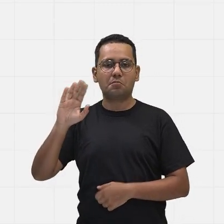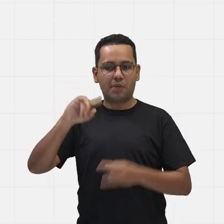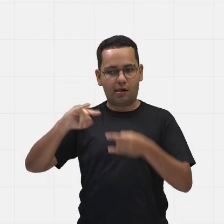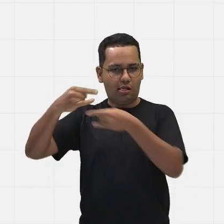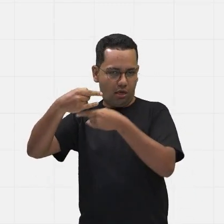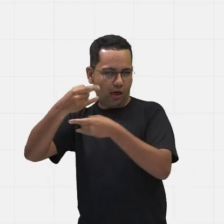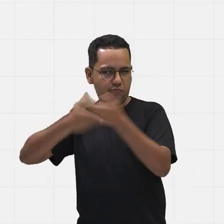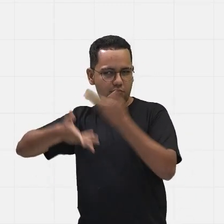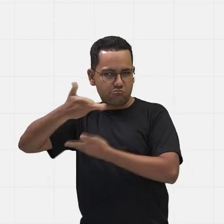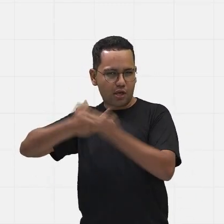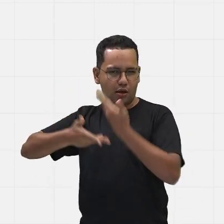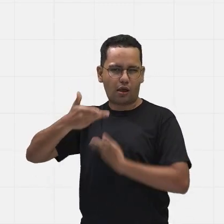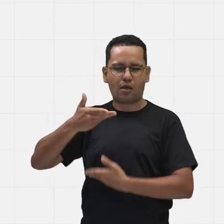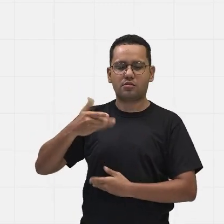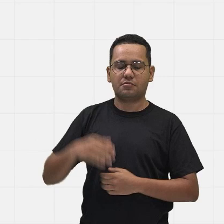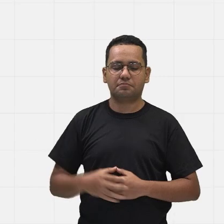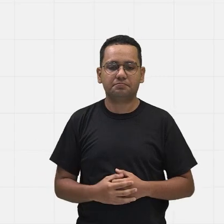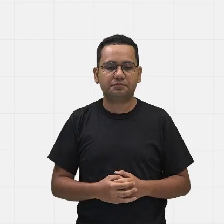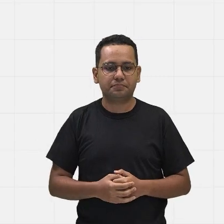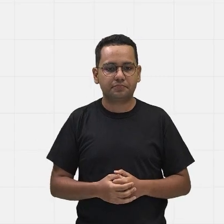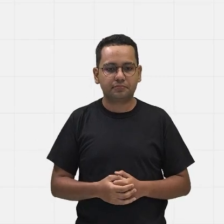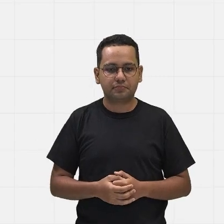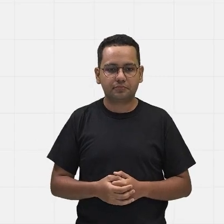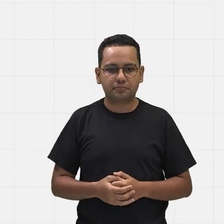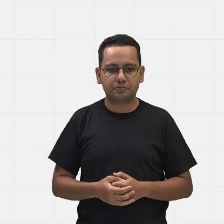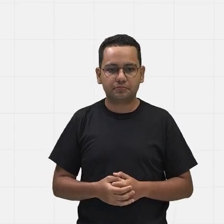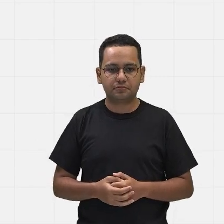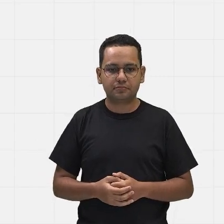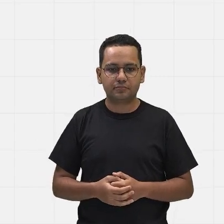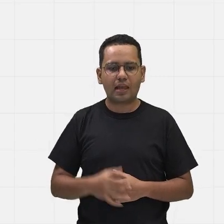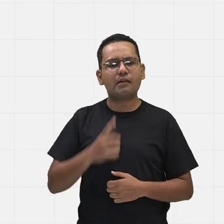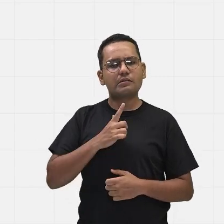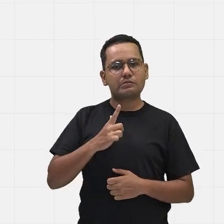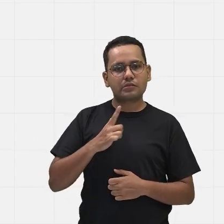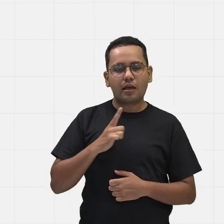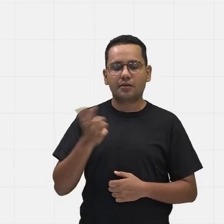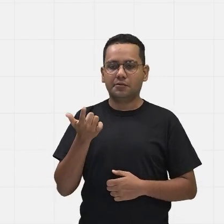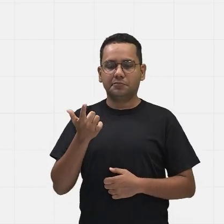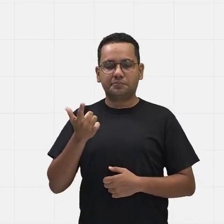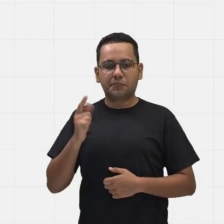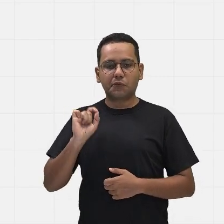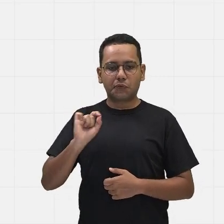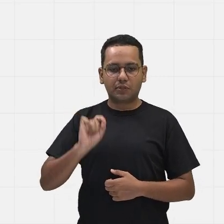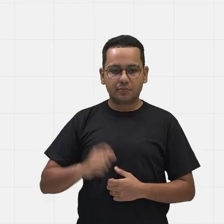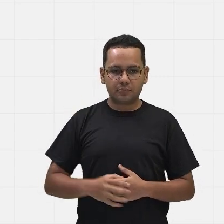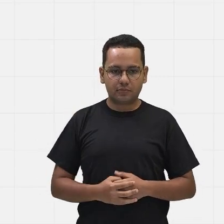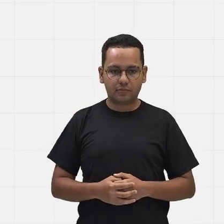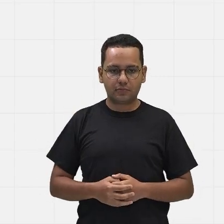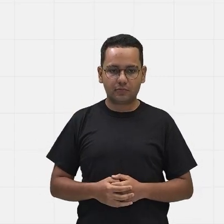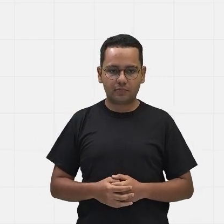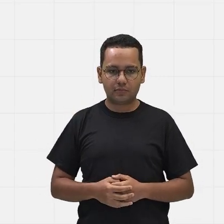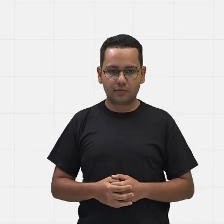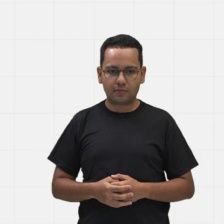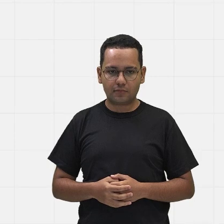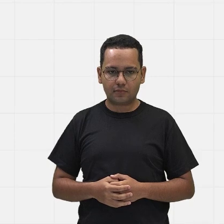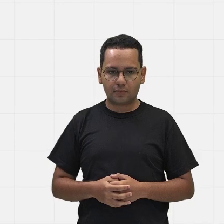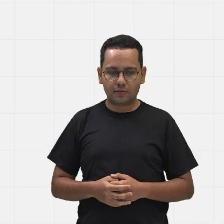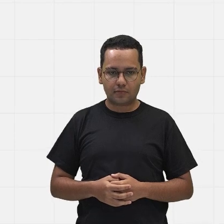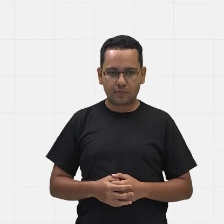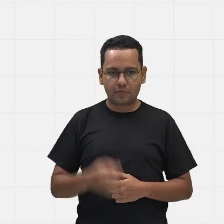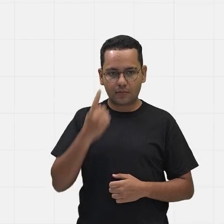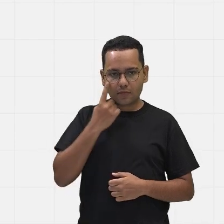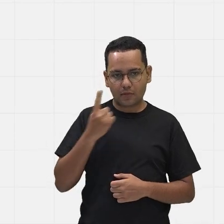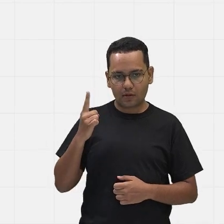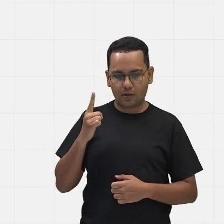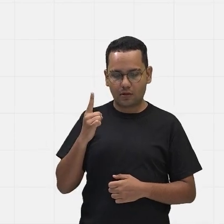né, tem um ícone de um bonequinho, no caso, na CPU, a interface é do lado esquerdo do bonequinho.